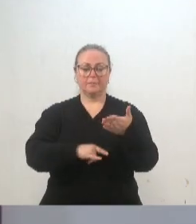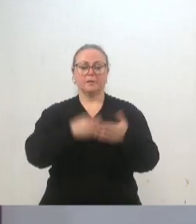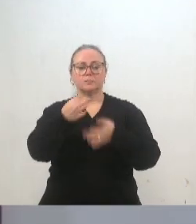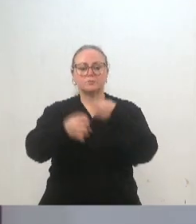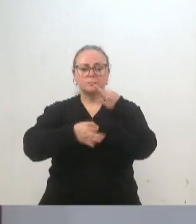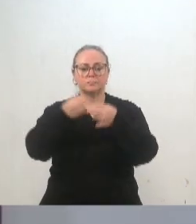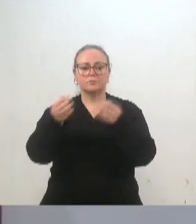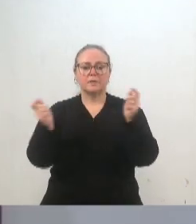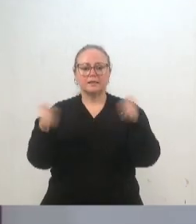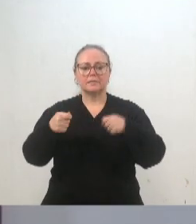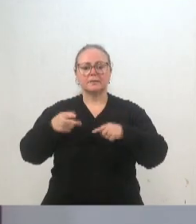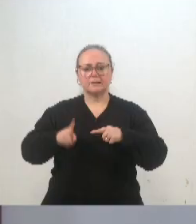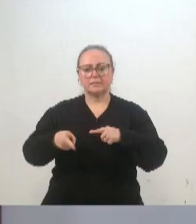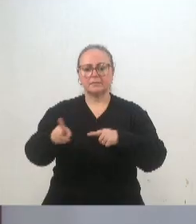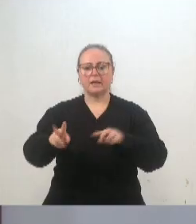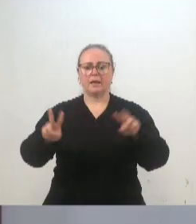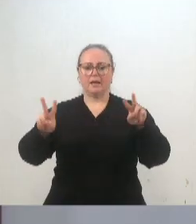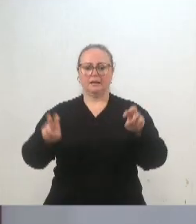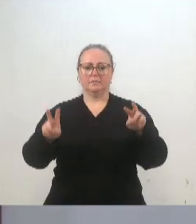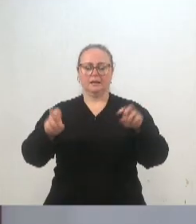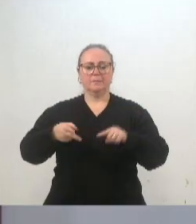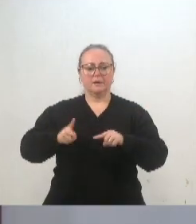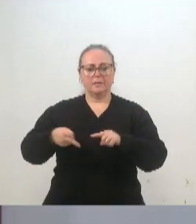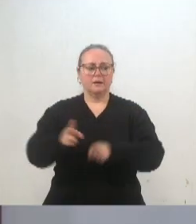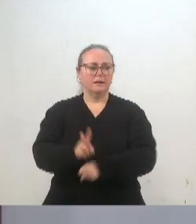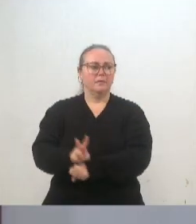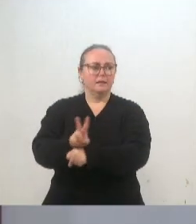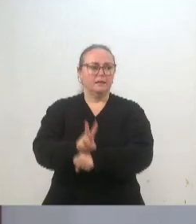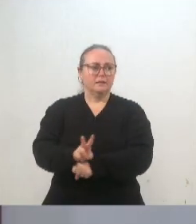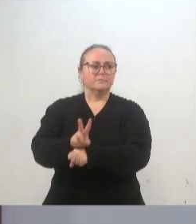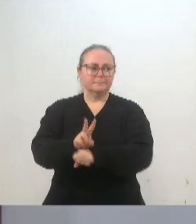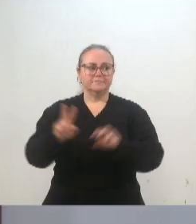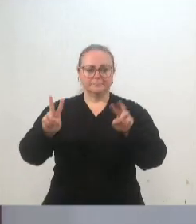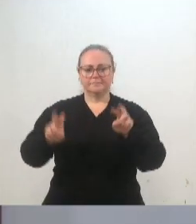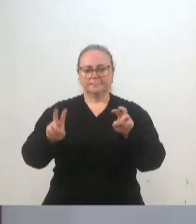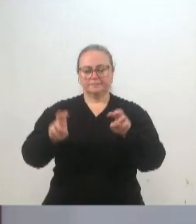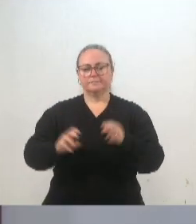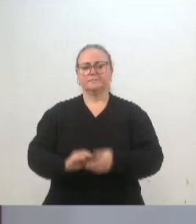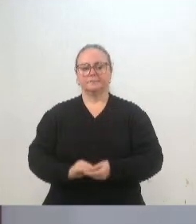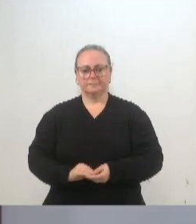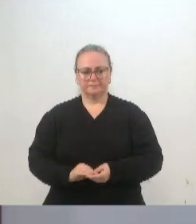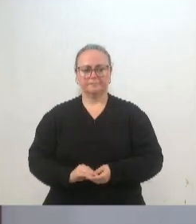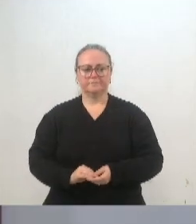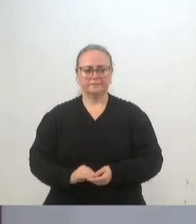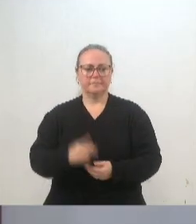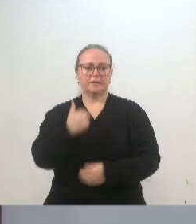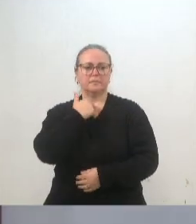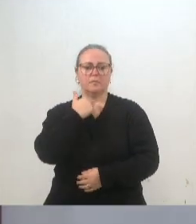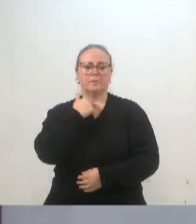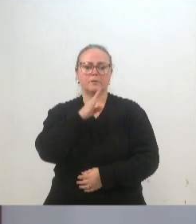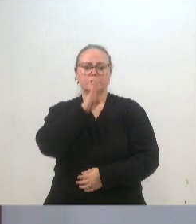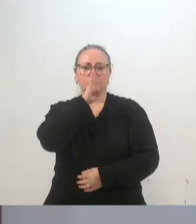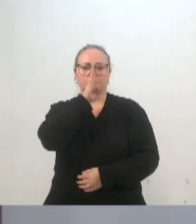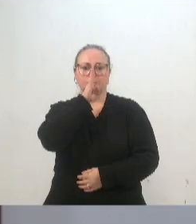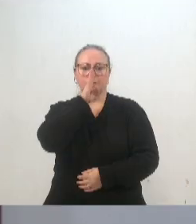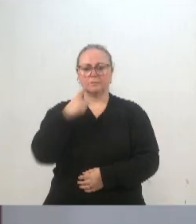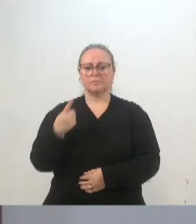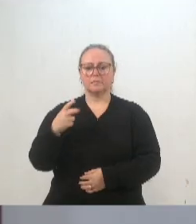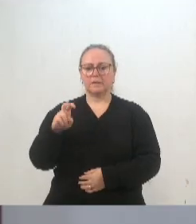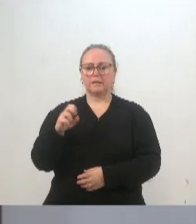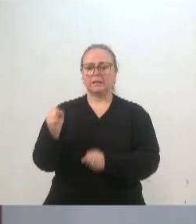abordando esse tema e continuasse fiscalizando esse tema aqui nessa casa. A gente não pode ficar omisso 15 anos como